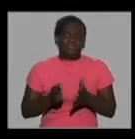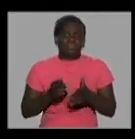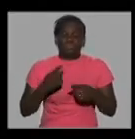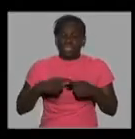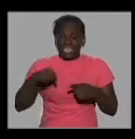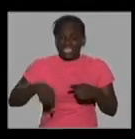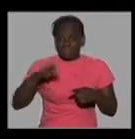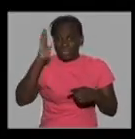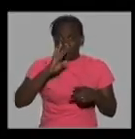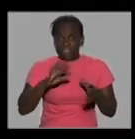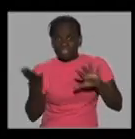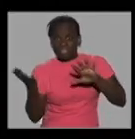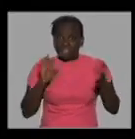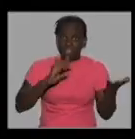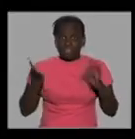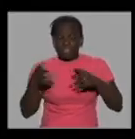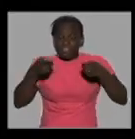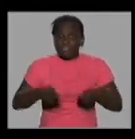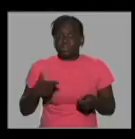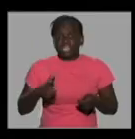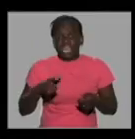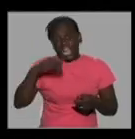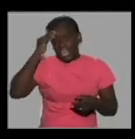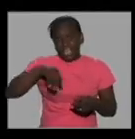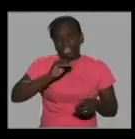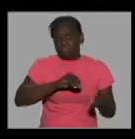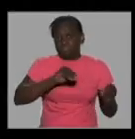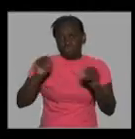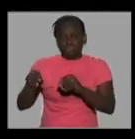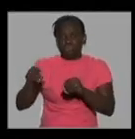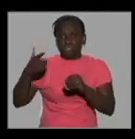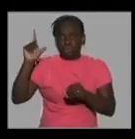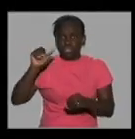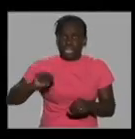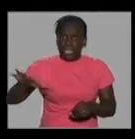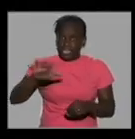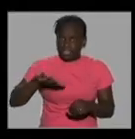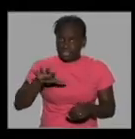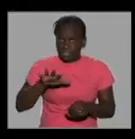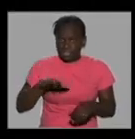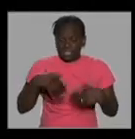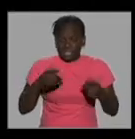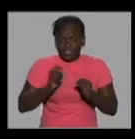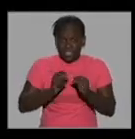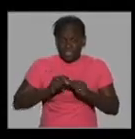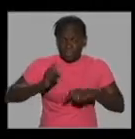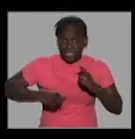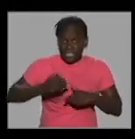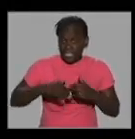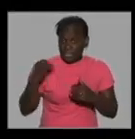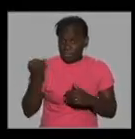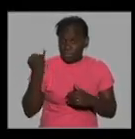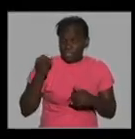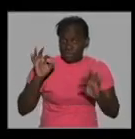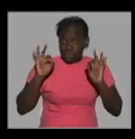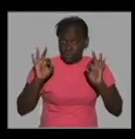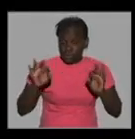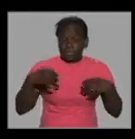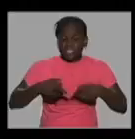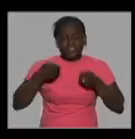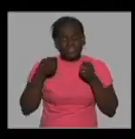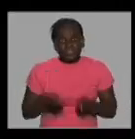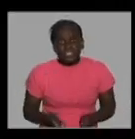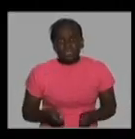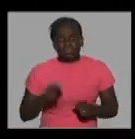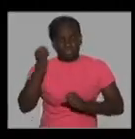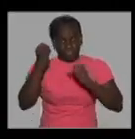essa inconsistência do mercado, eles acabam não ficando, vão para outras áreas. Então, para a gente fazer um material de ponta, ainda é necessário que a gente se